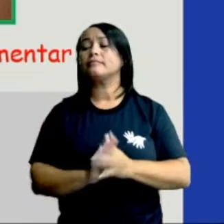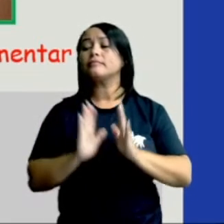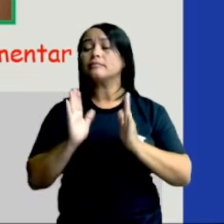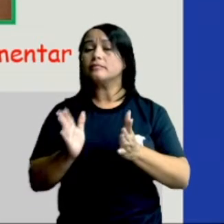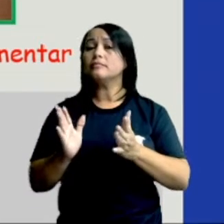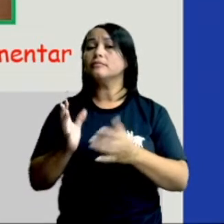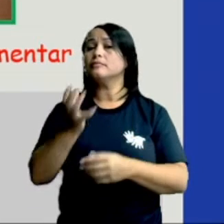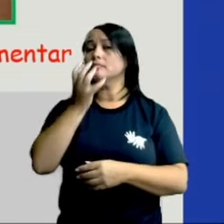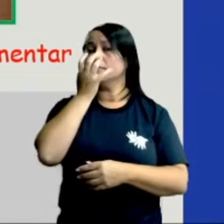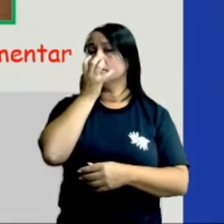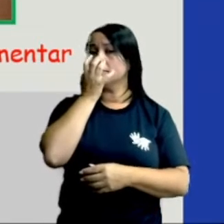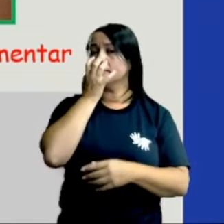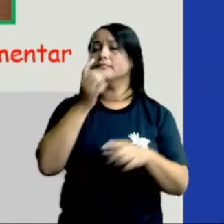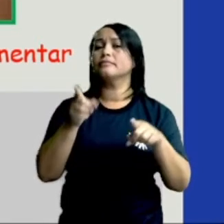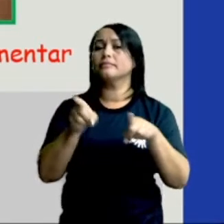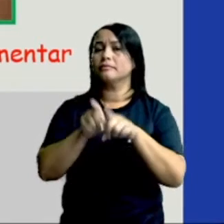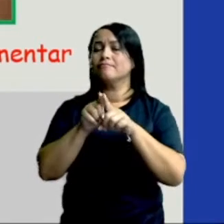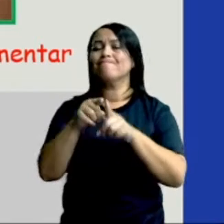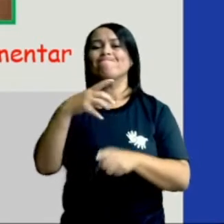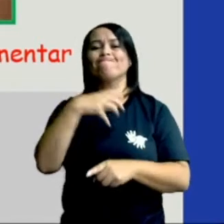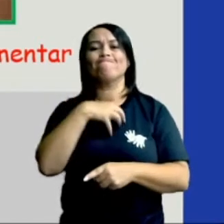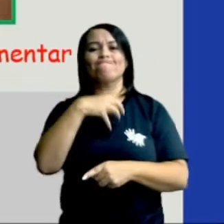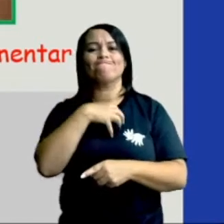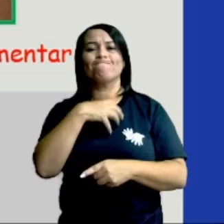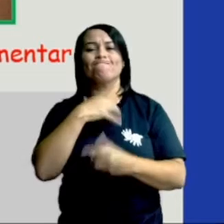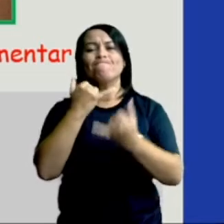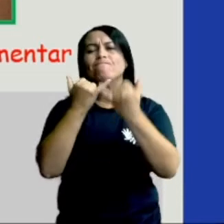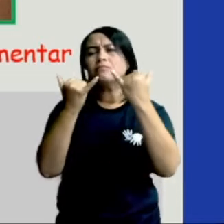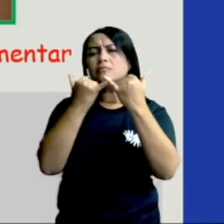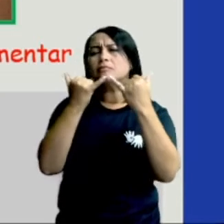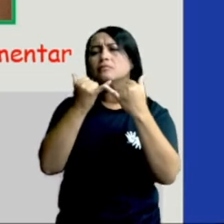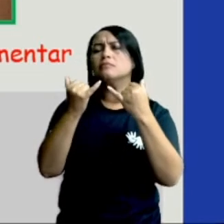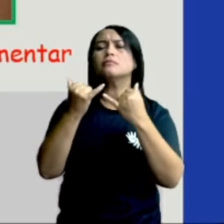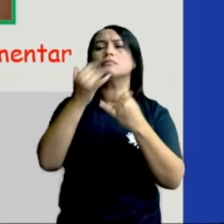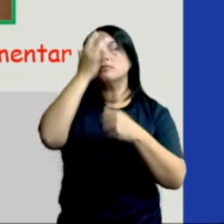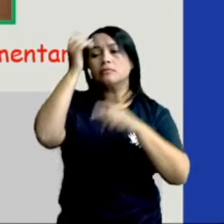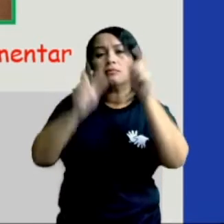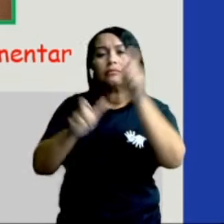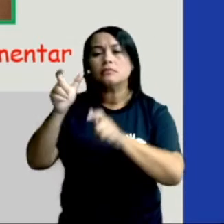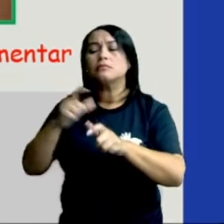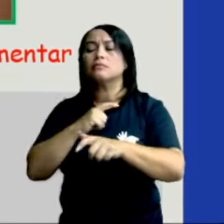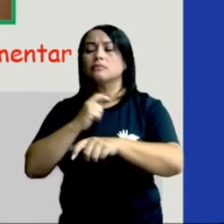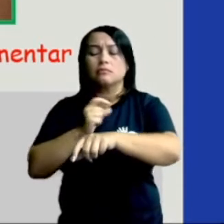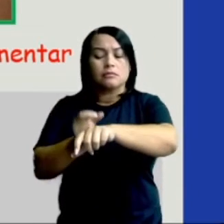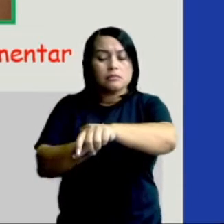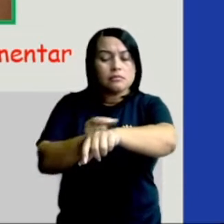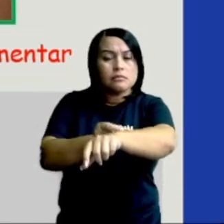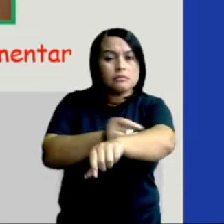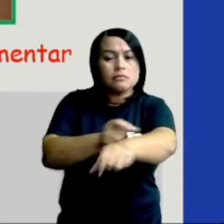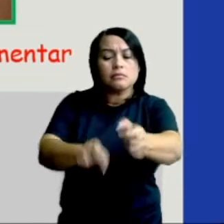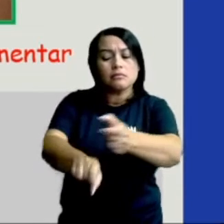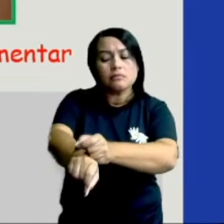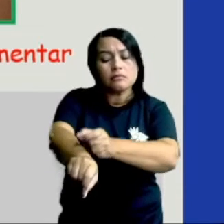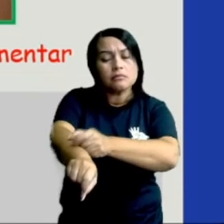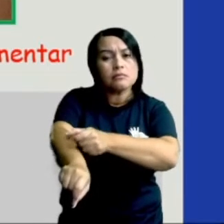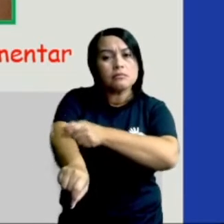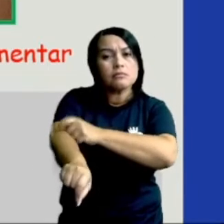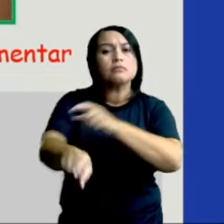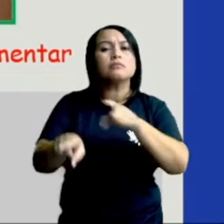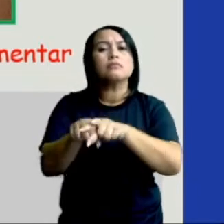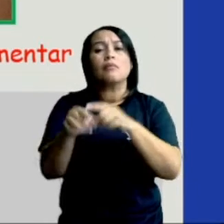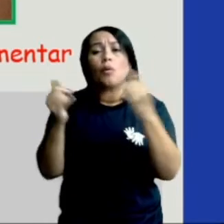Já os cães também vão apresentar sintomas parecidos com os seres humanos, vão apresentar feridas na pele. Vão